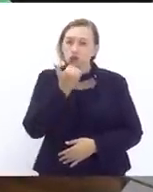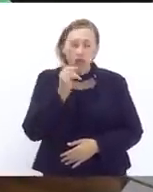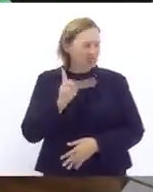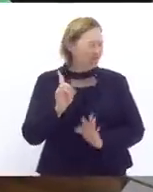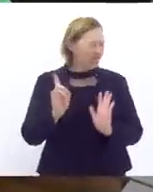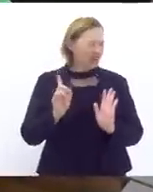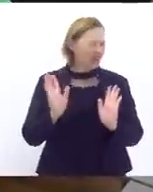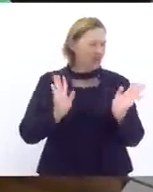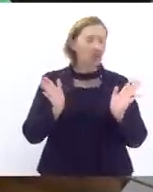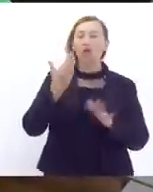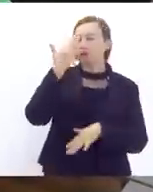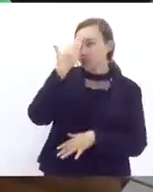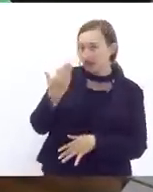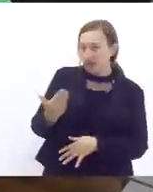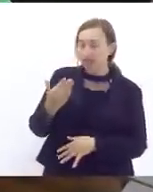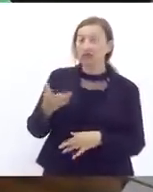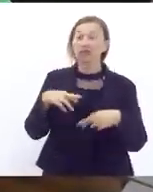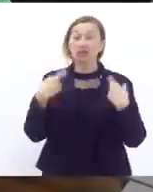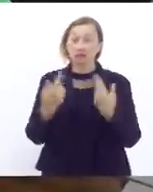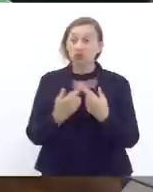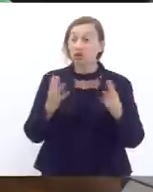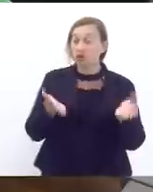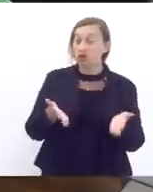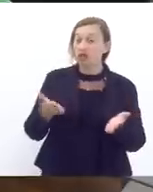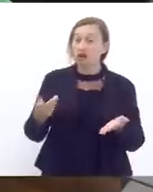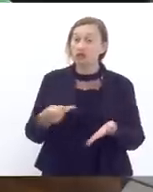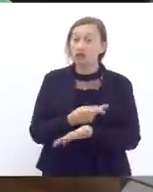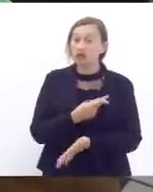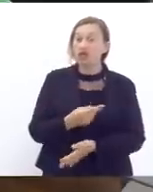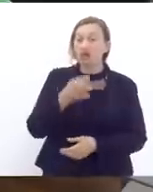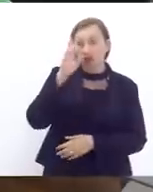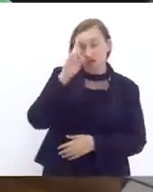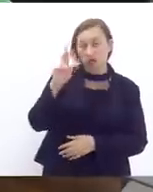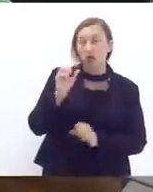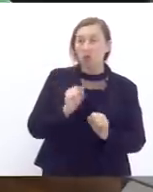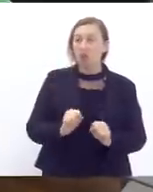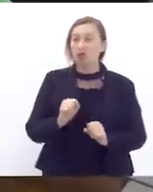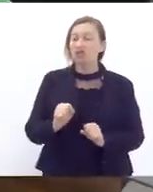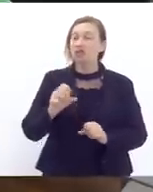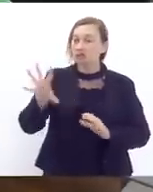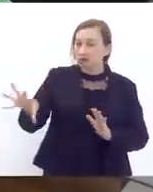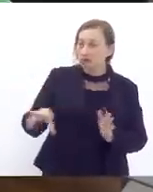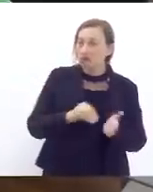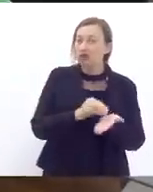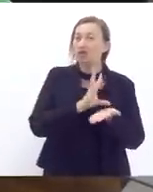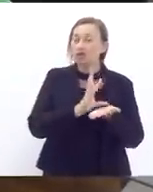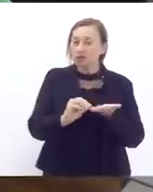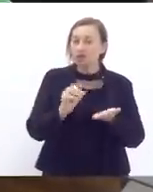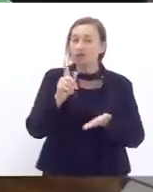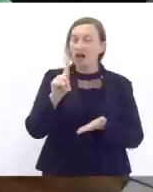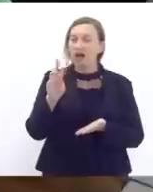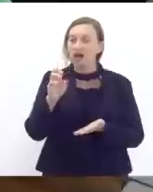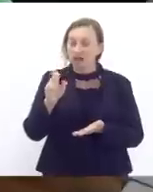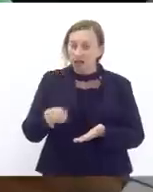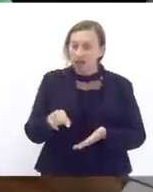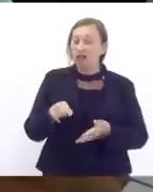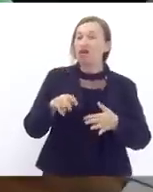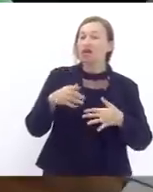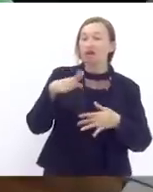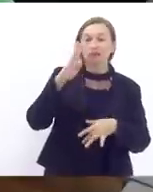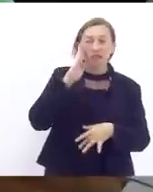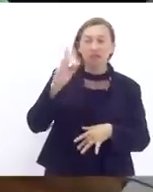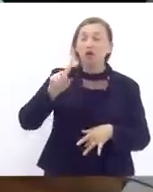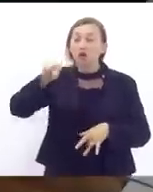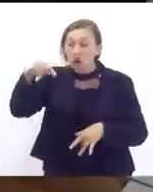não que Nada Muito obrigado essa reunião vai acontecer com a gente que a senhora possa trazer realmente as pautas da Gran entendeu porque é fundamental como